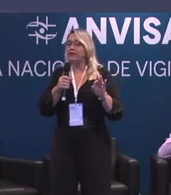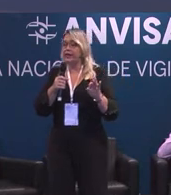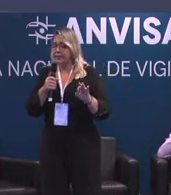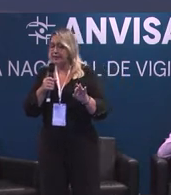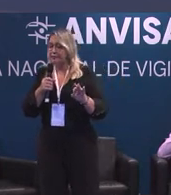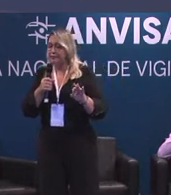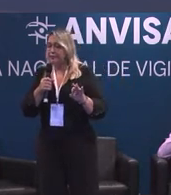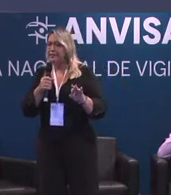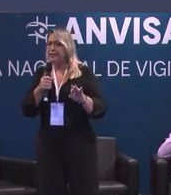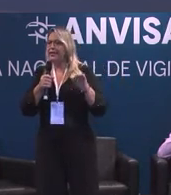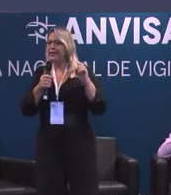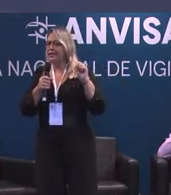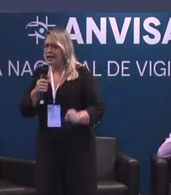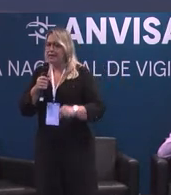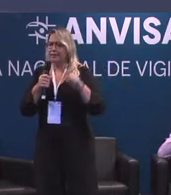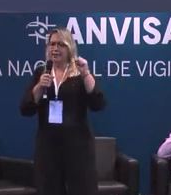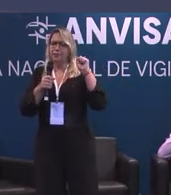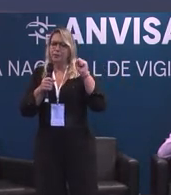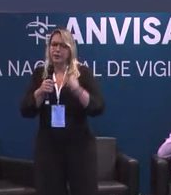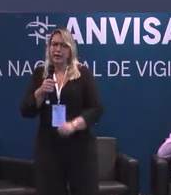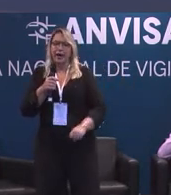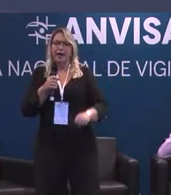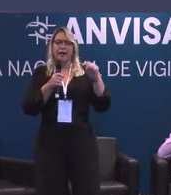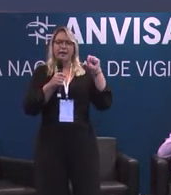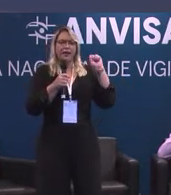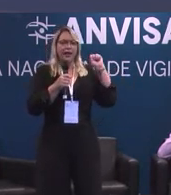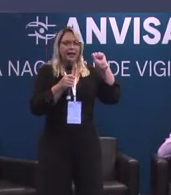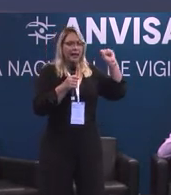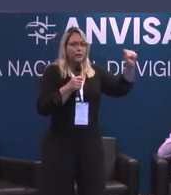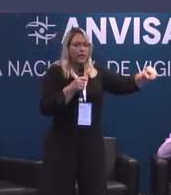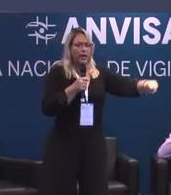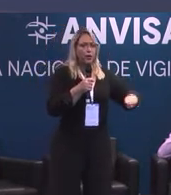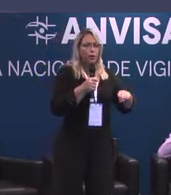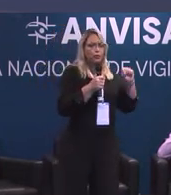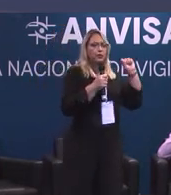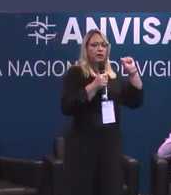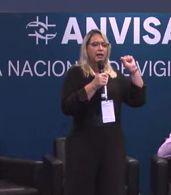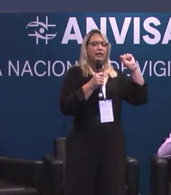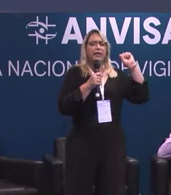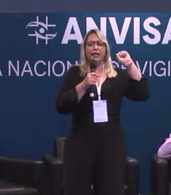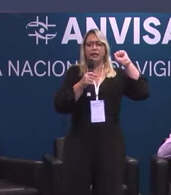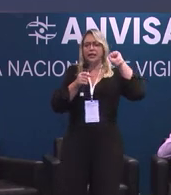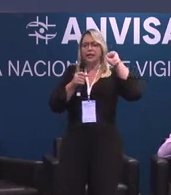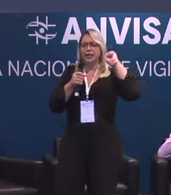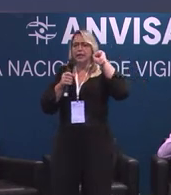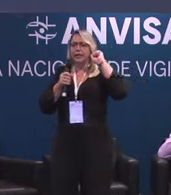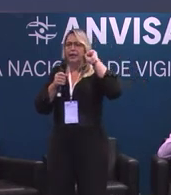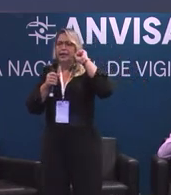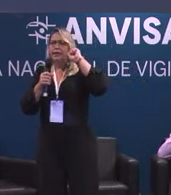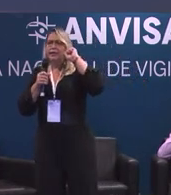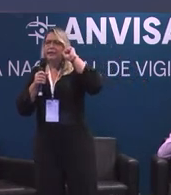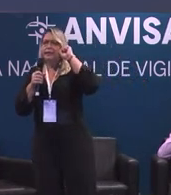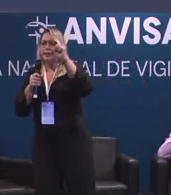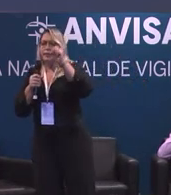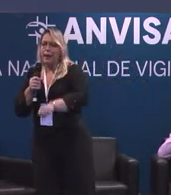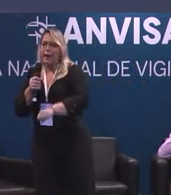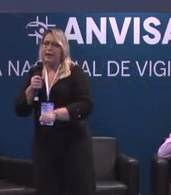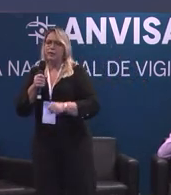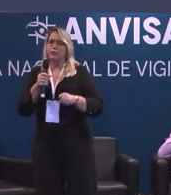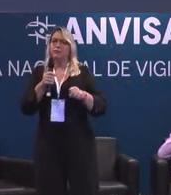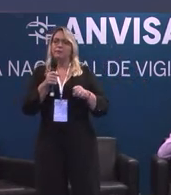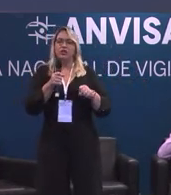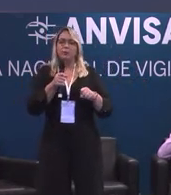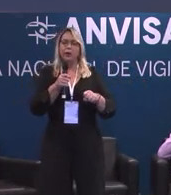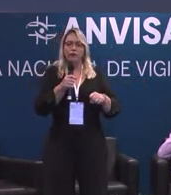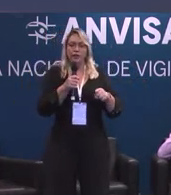perseverança de ir atrás, de buscar, de catar os recursos, de ter espaço para a